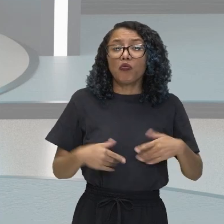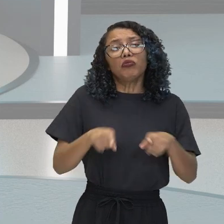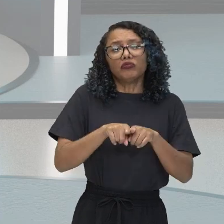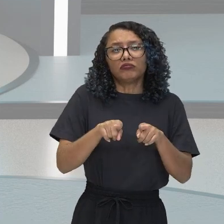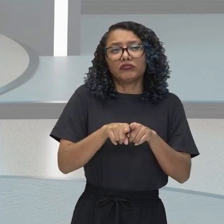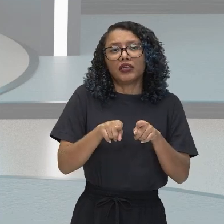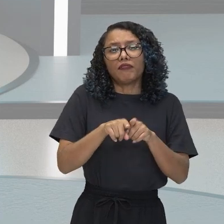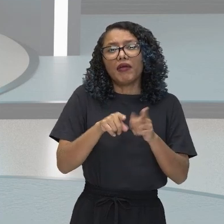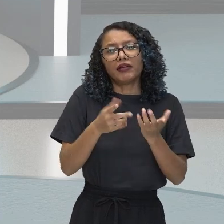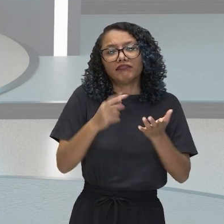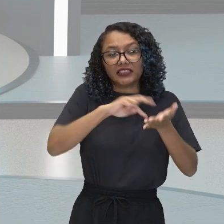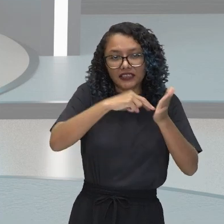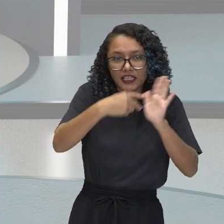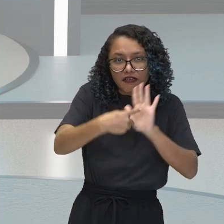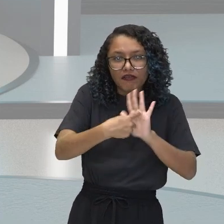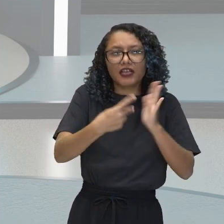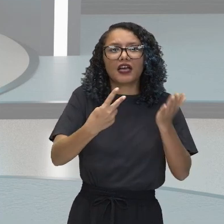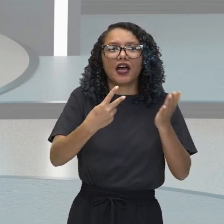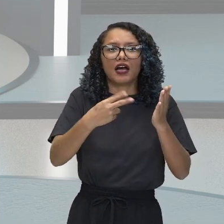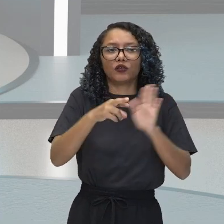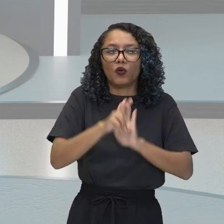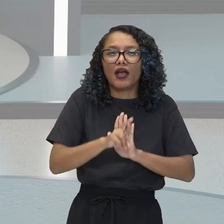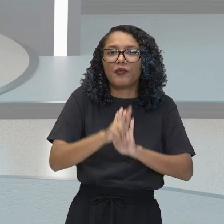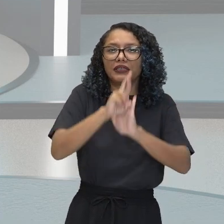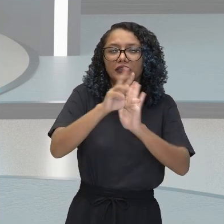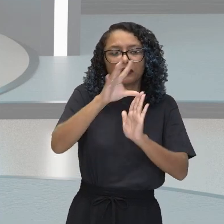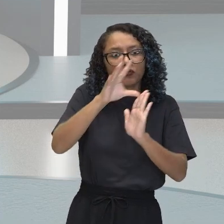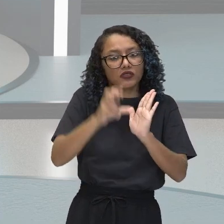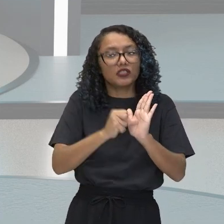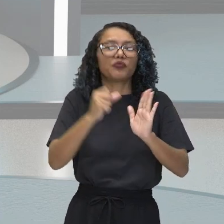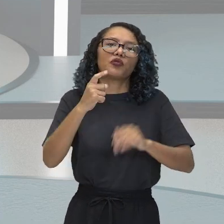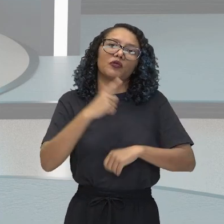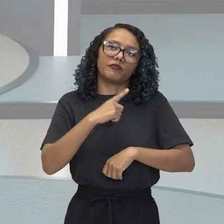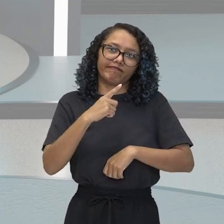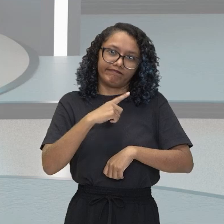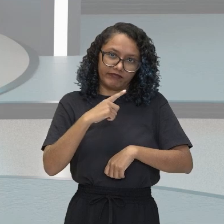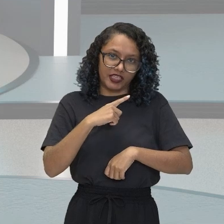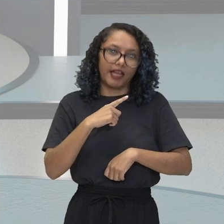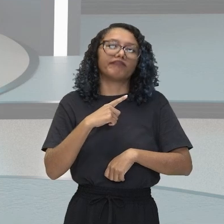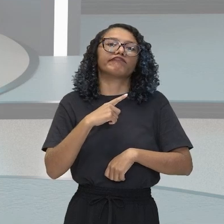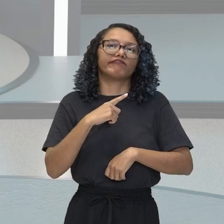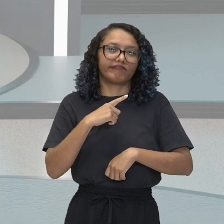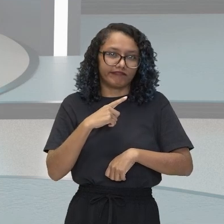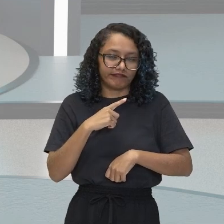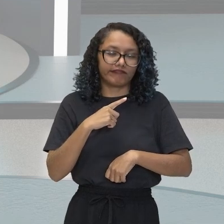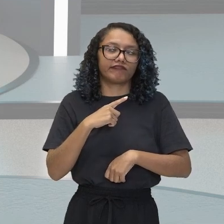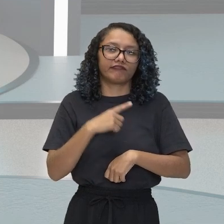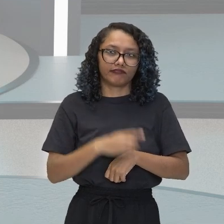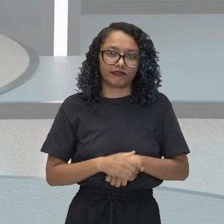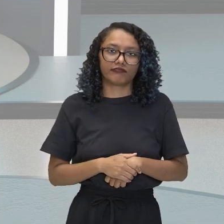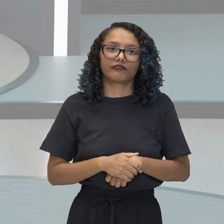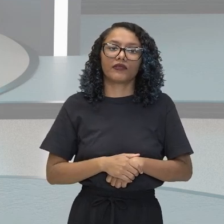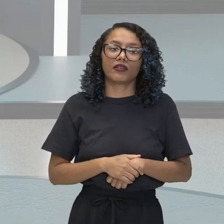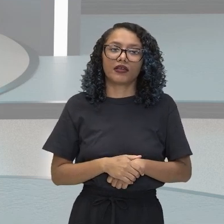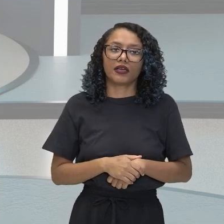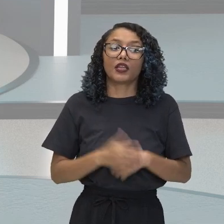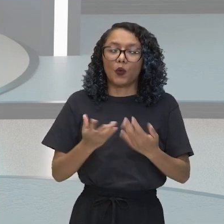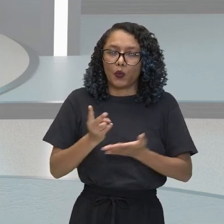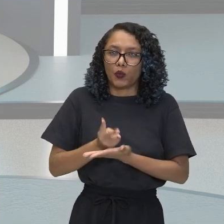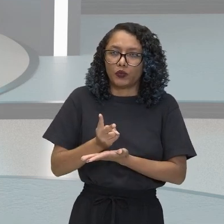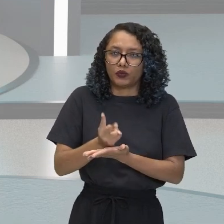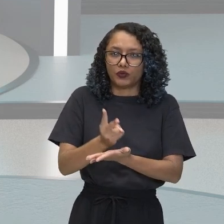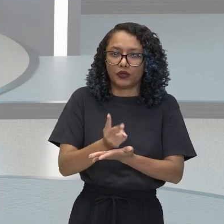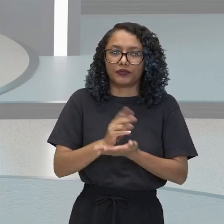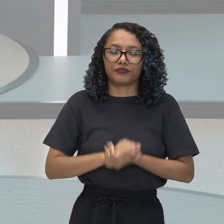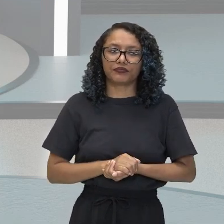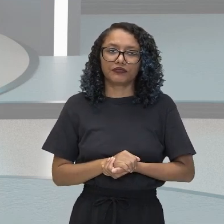ter um significado simbólico no meio. Avançando, vamos perceber que